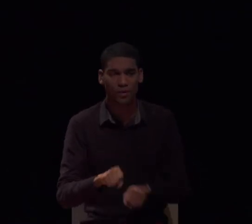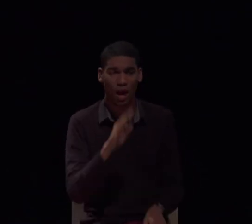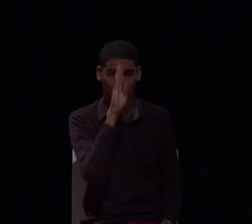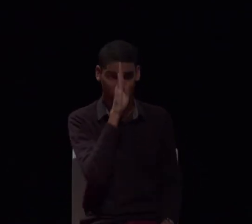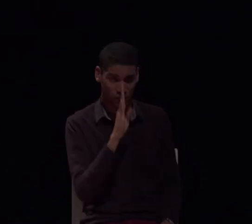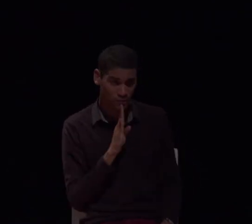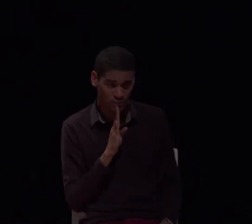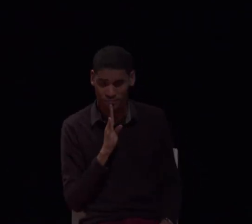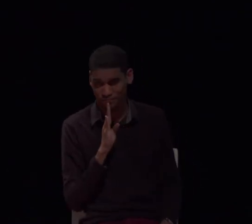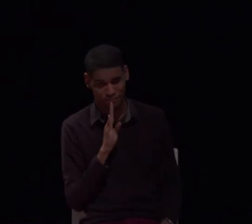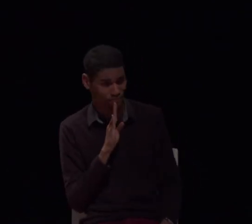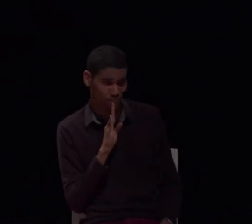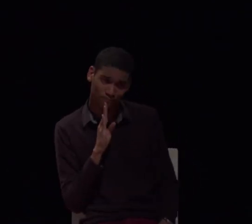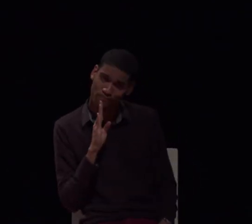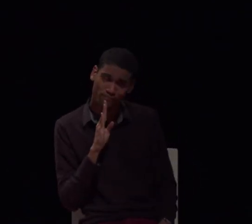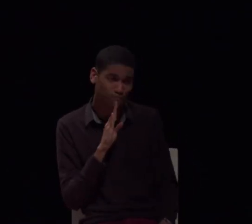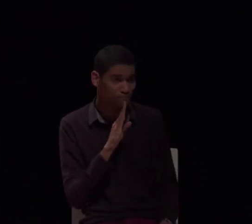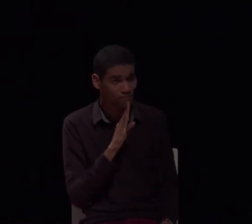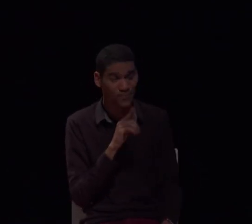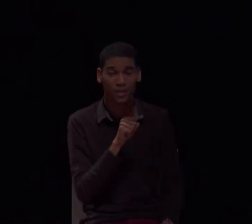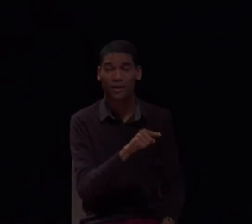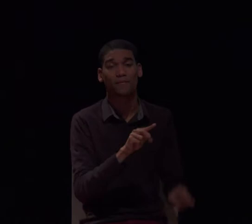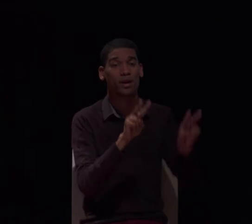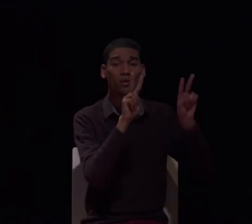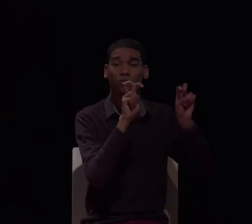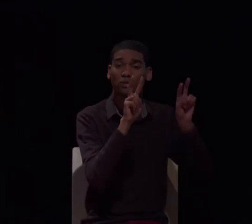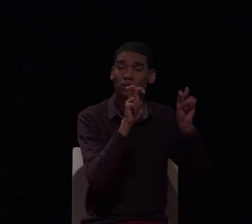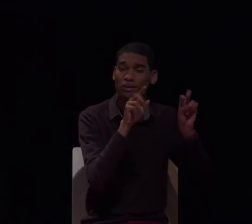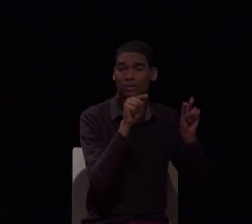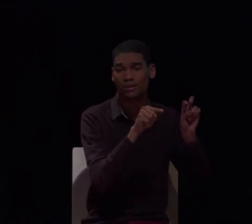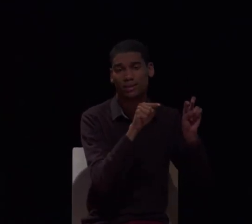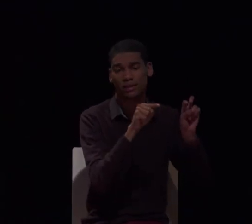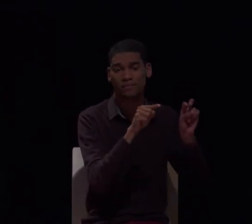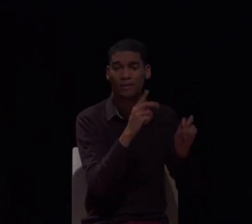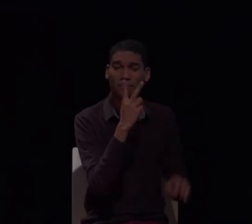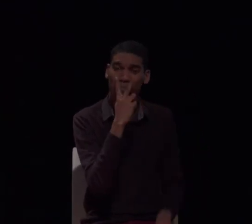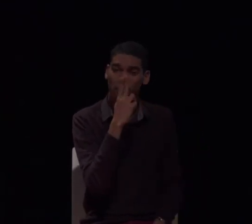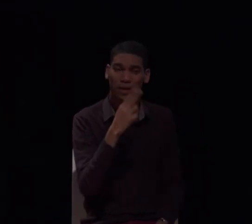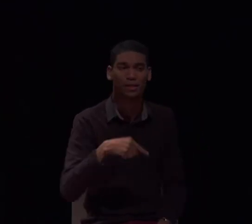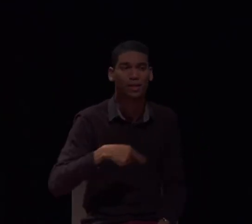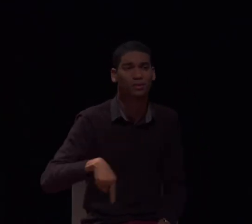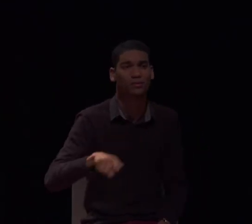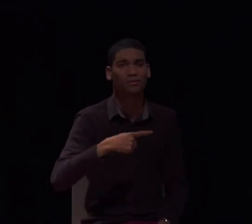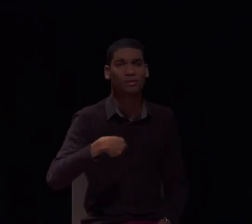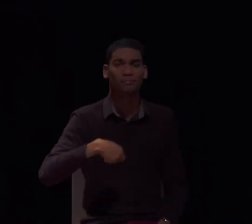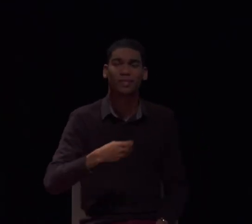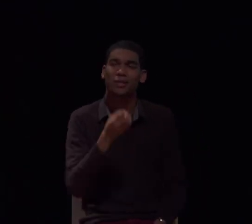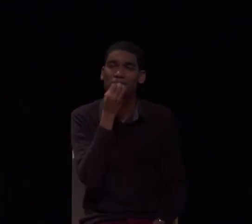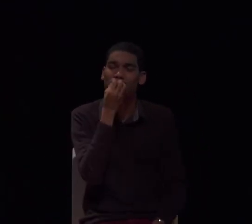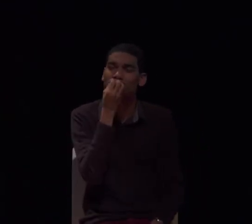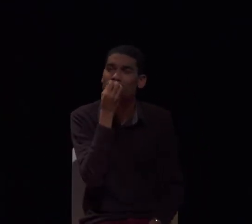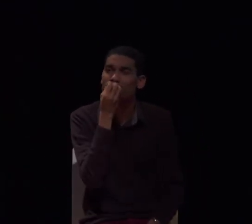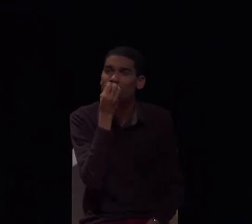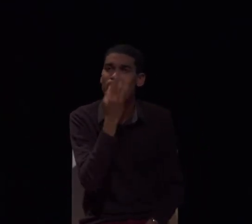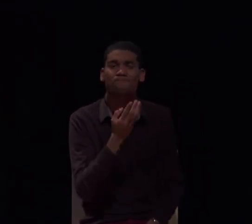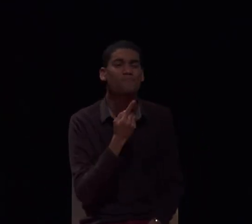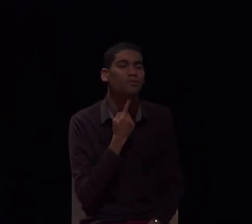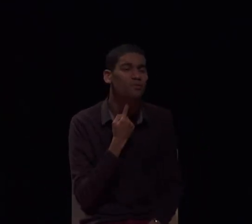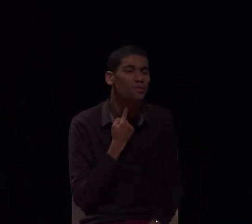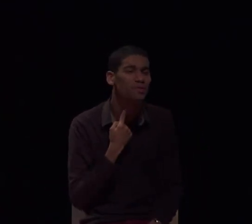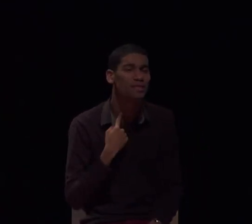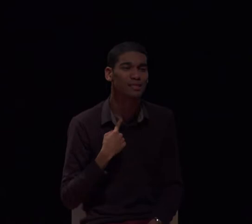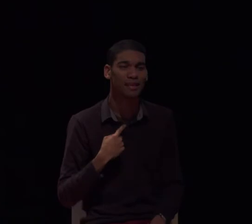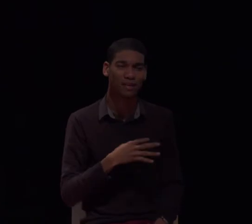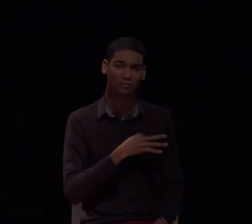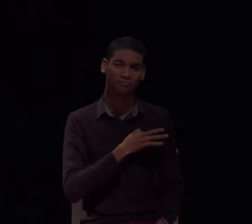graça mas quando se fala desse tema é parece que a gente tem que ter uma benevolência uma boa vontade de trabalhar por